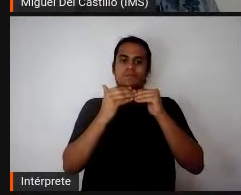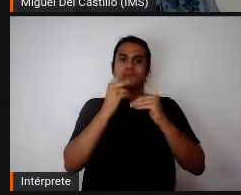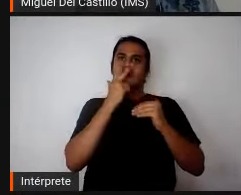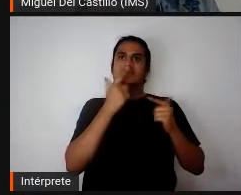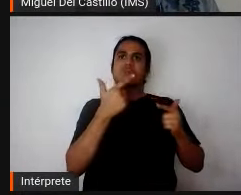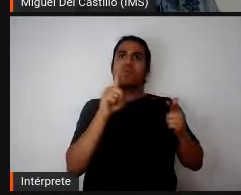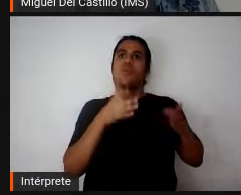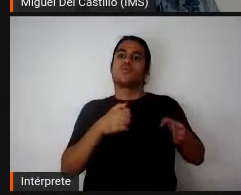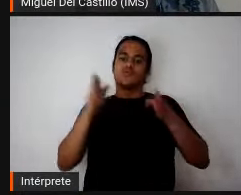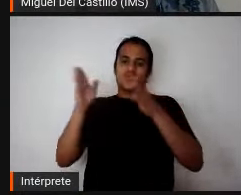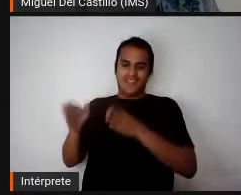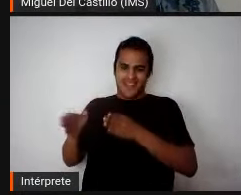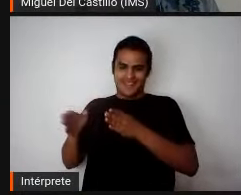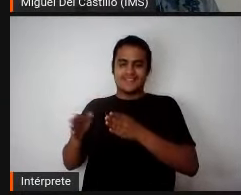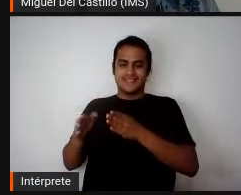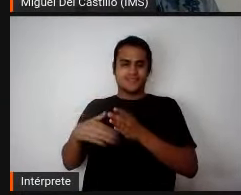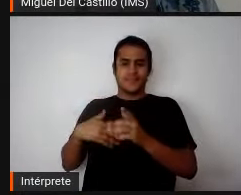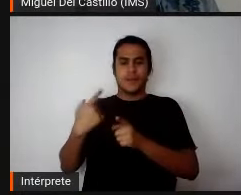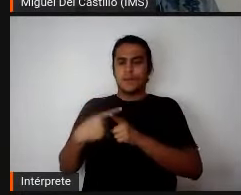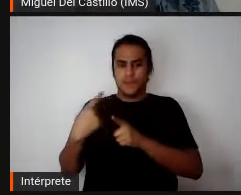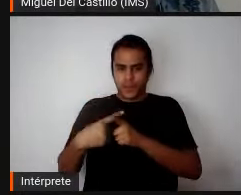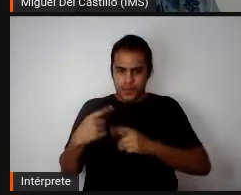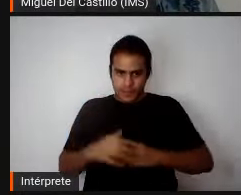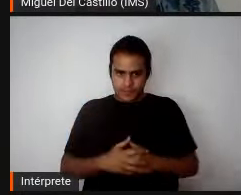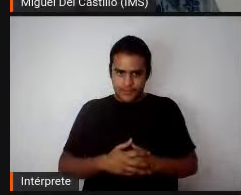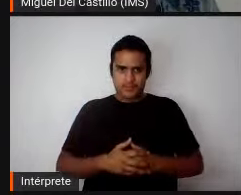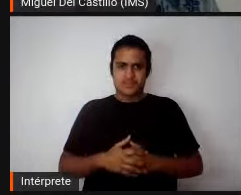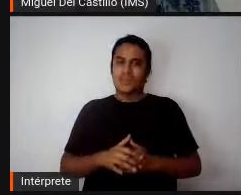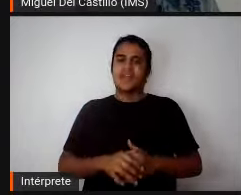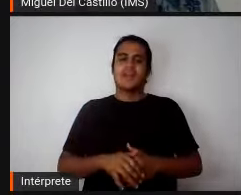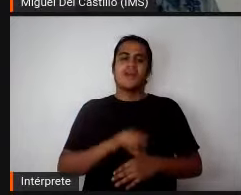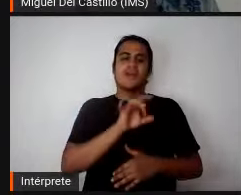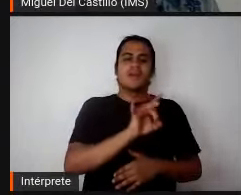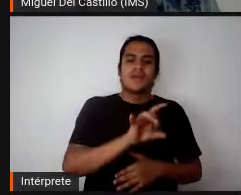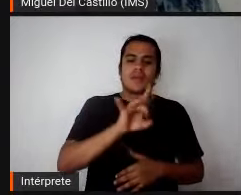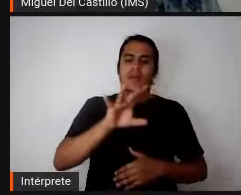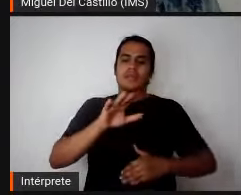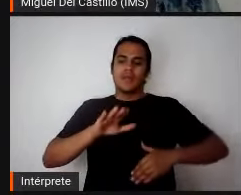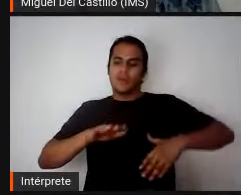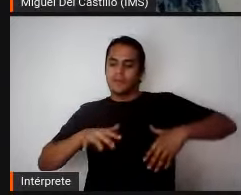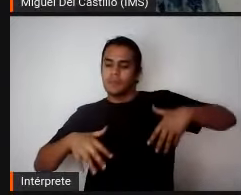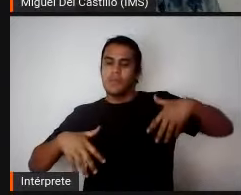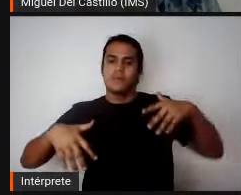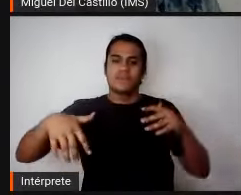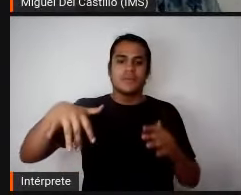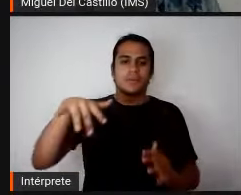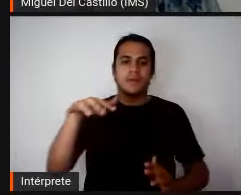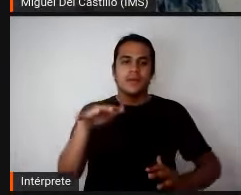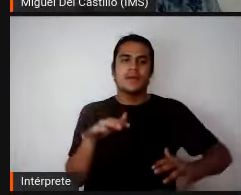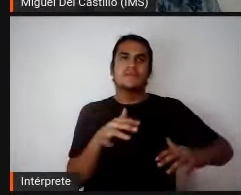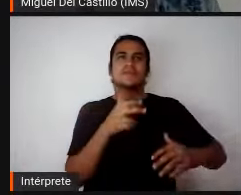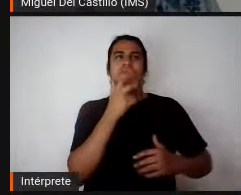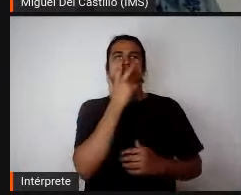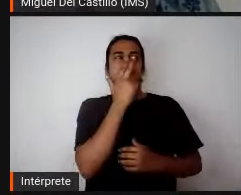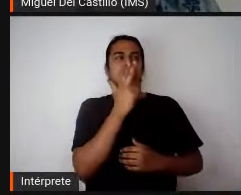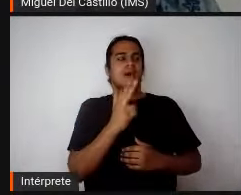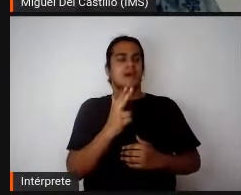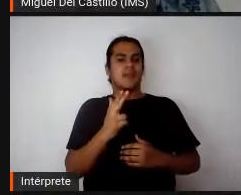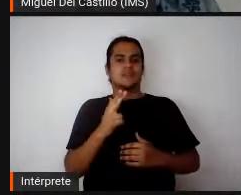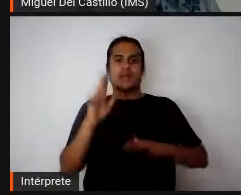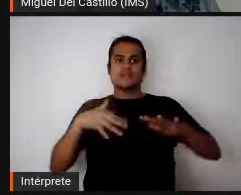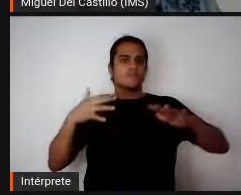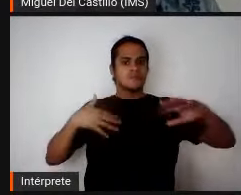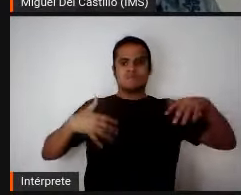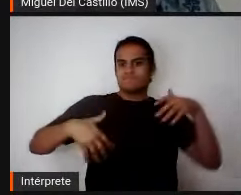pedaço, porque você, cada gesto era um gesto assim, às vezes